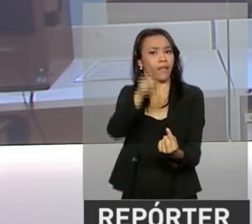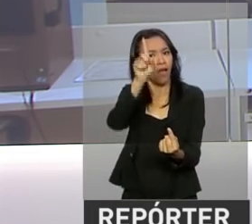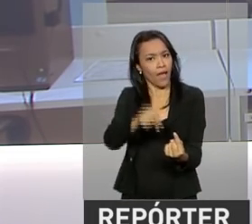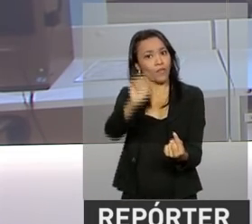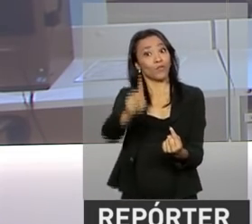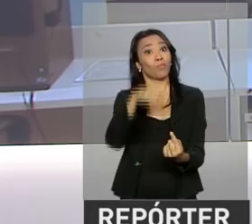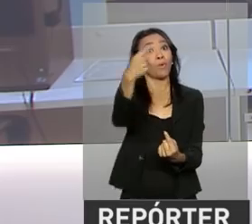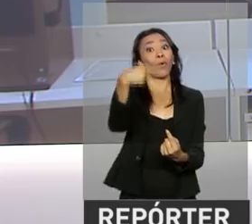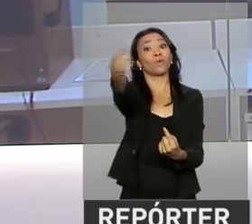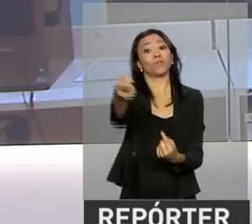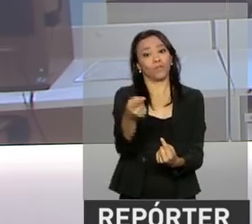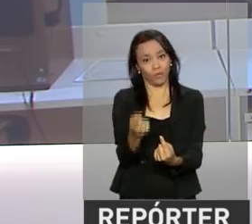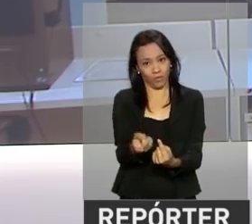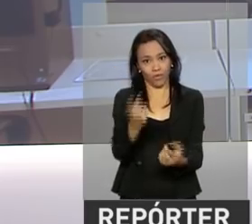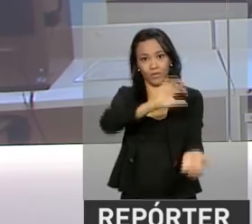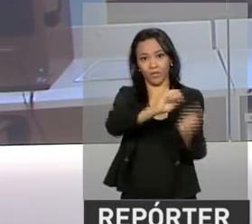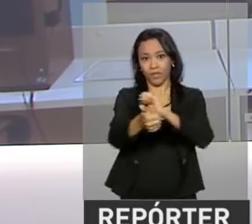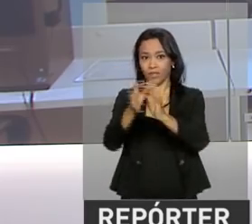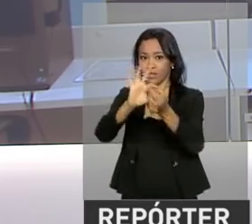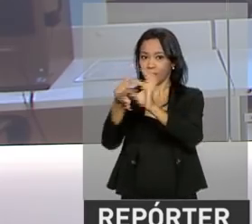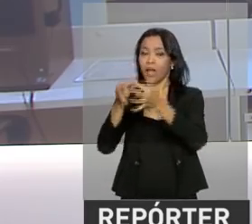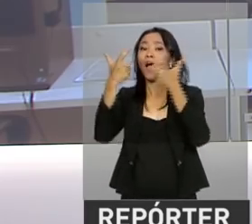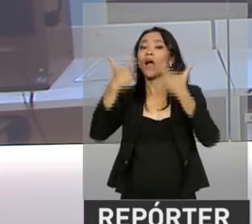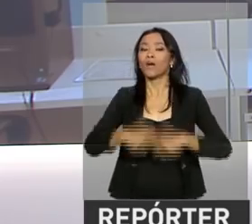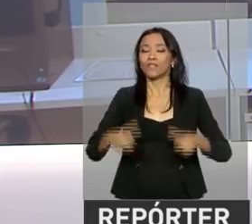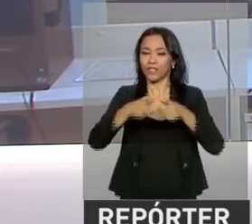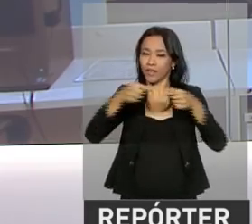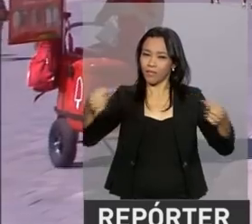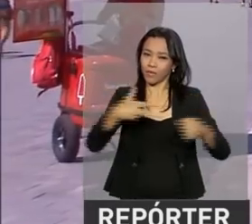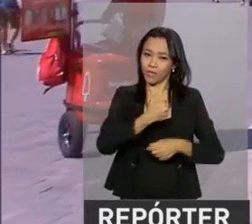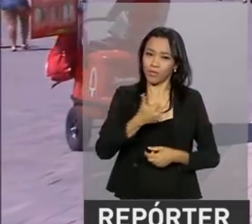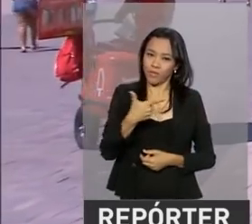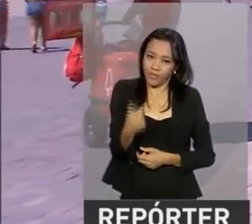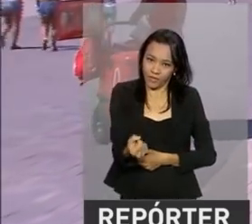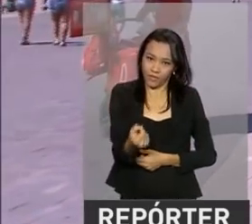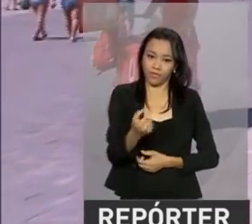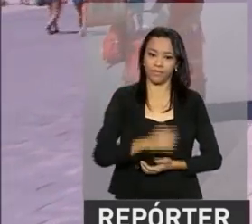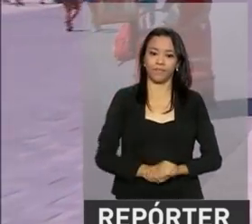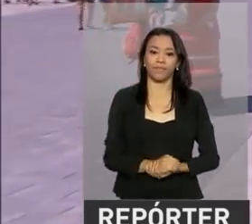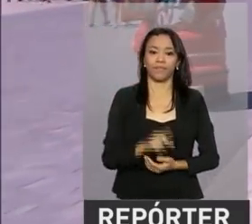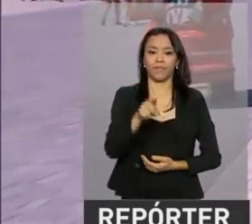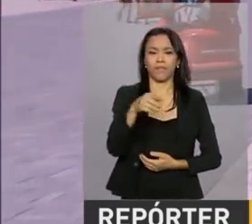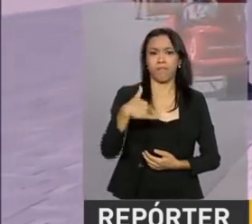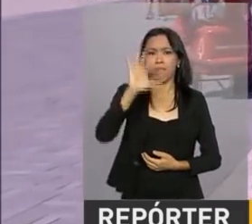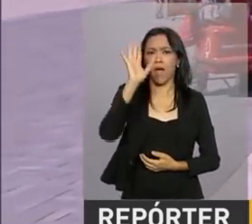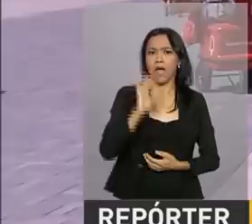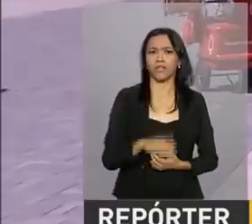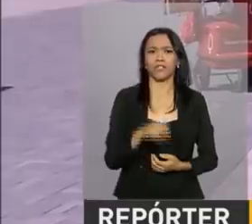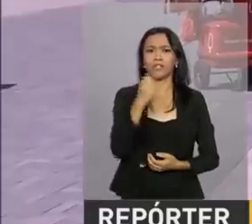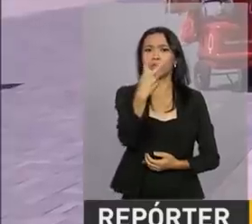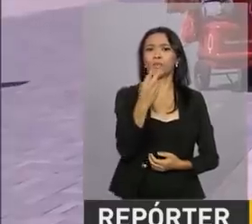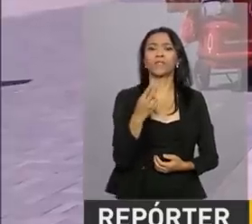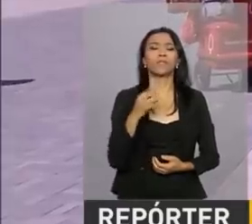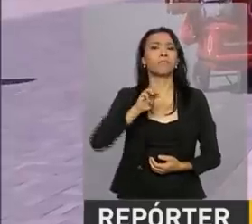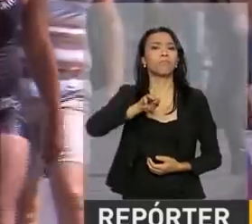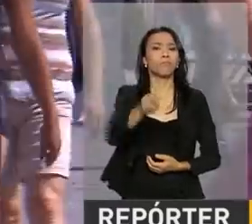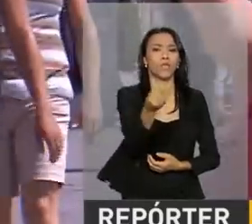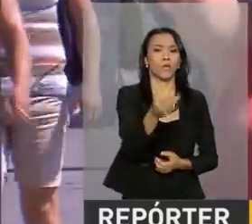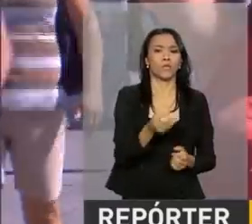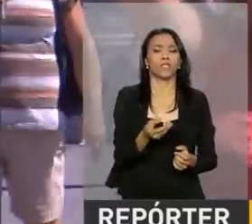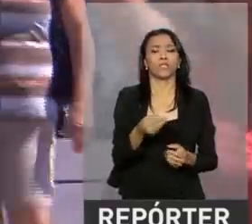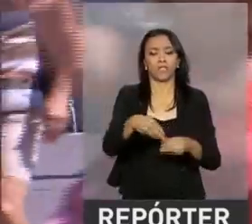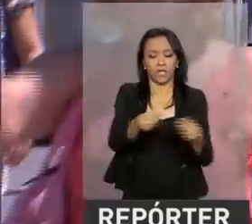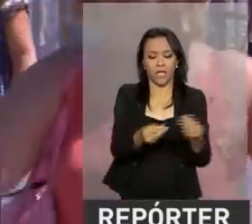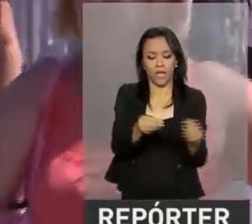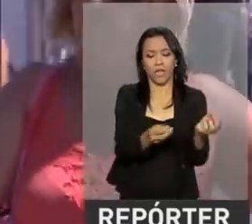os próximos Jogos Paralímpicos em Tóquio, em 2020. Foram mais de 2 milhões de ingressos